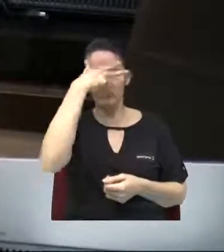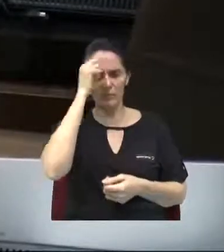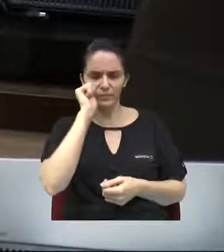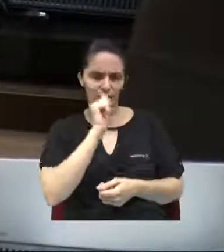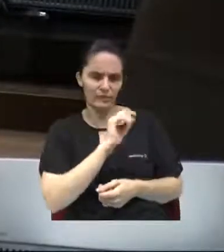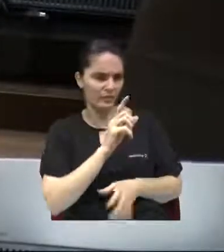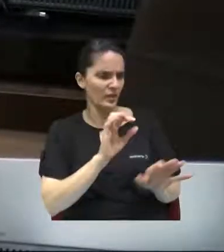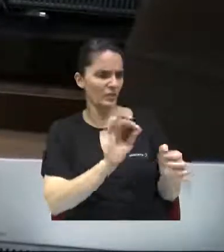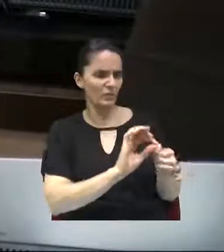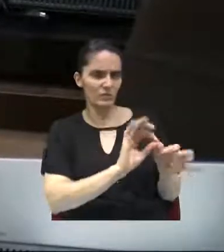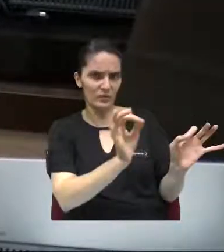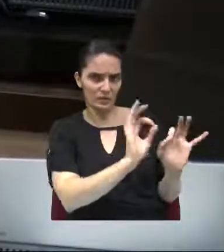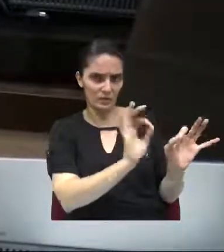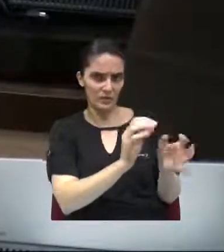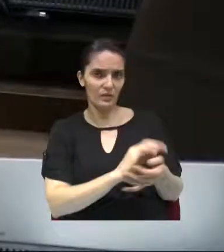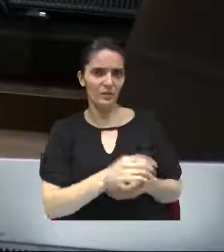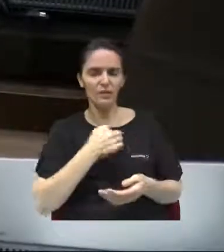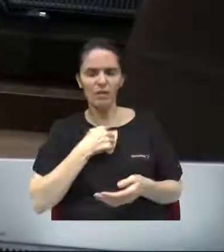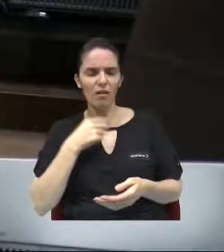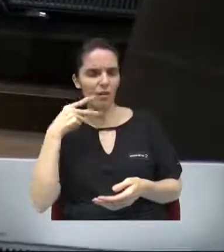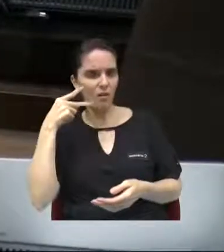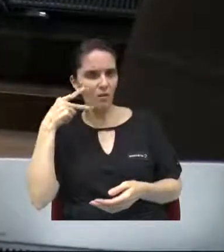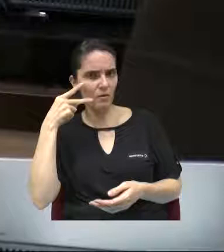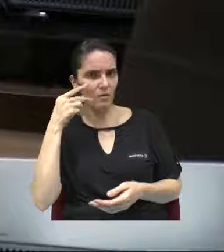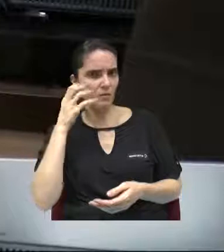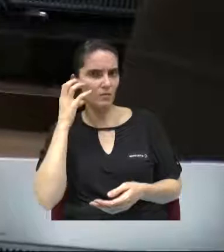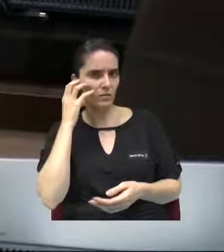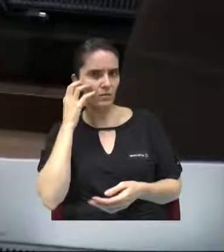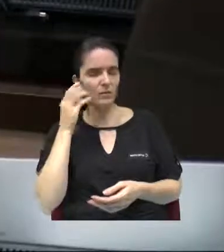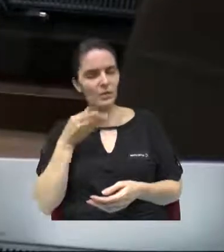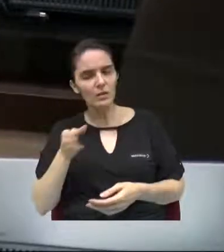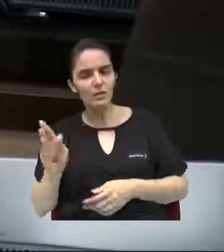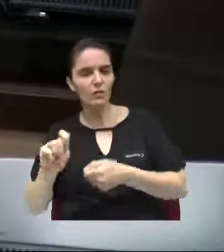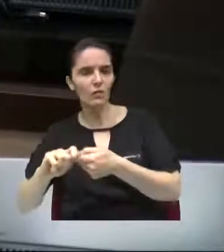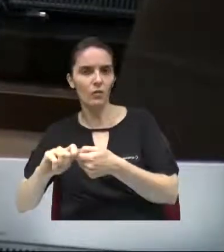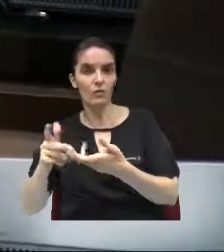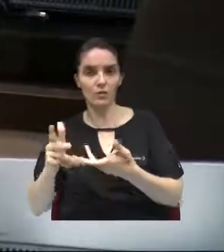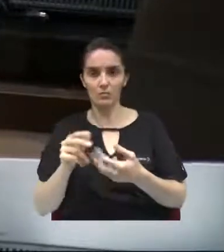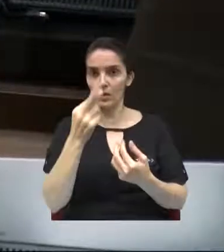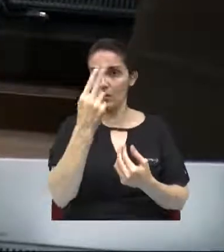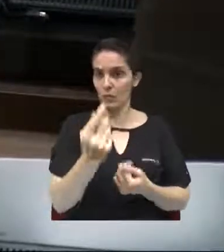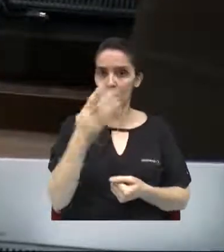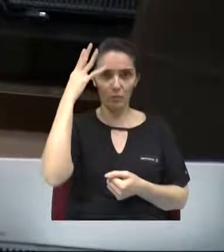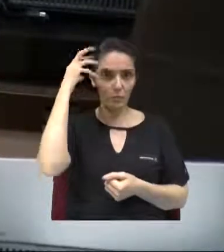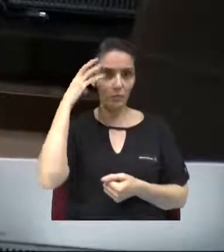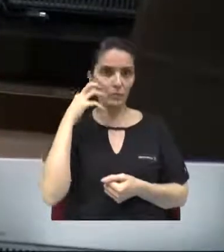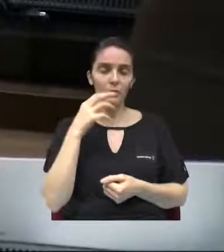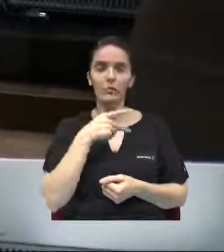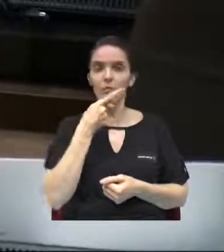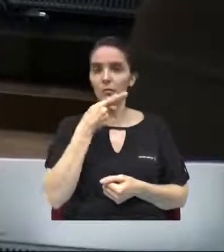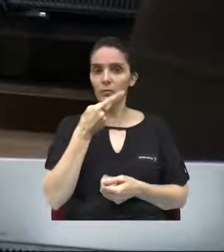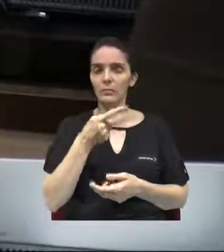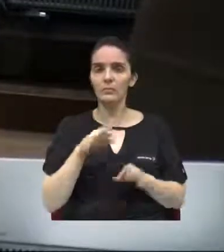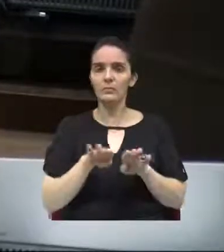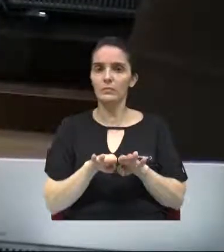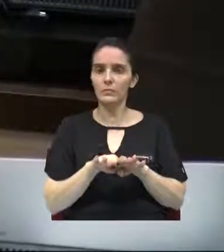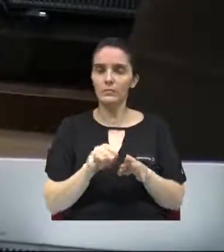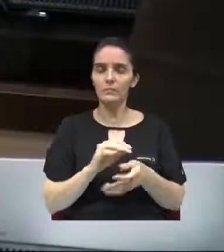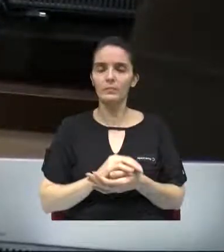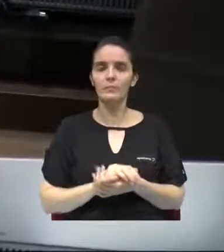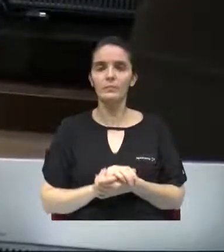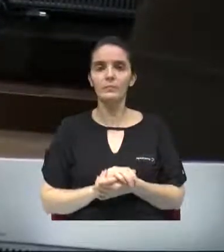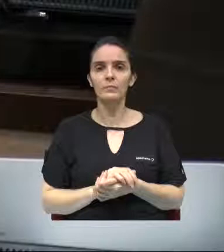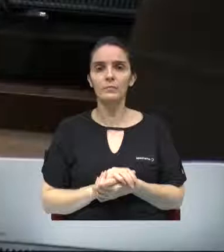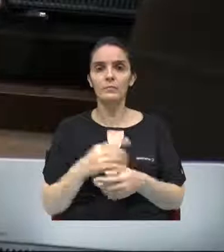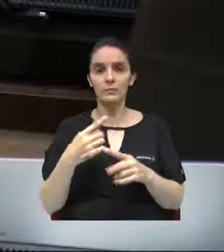está colocando, deixa que eu vou lá e faço. A vereadora Lobogo chegou a mencionar, né, o fato de que ela